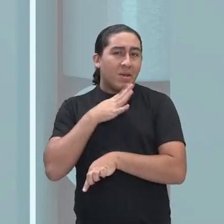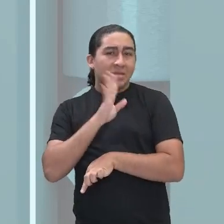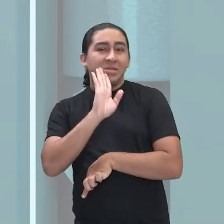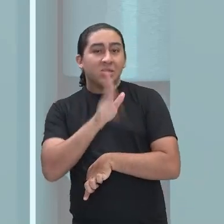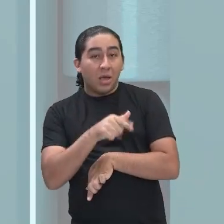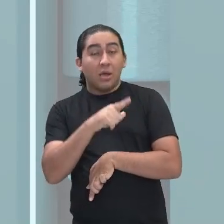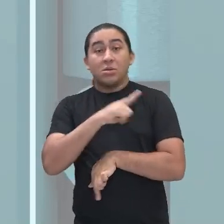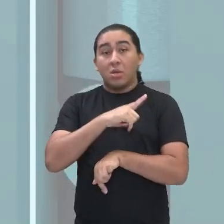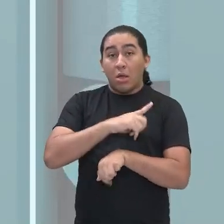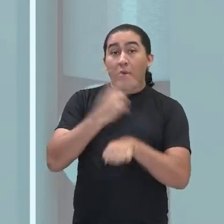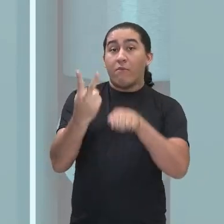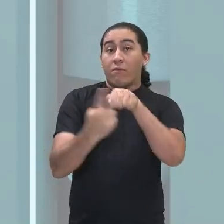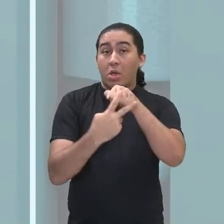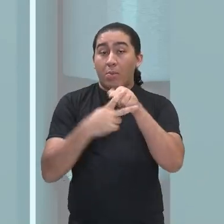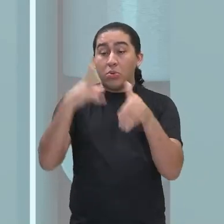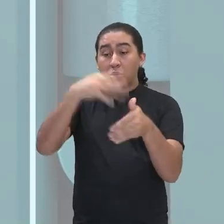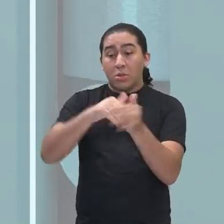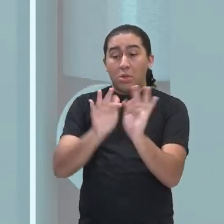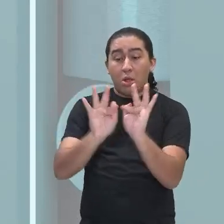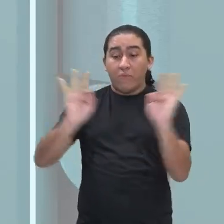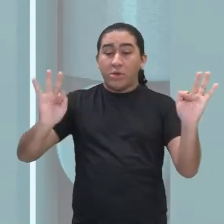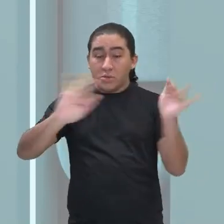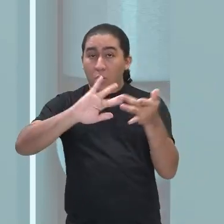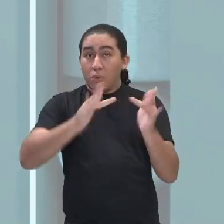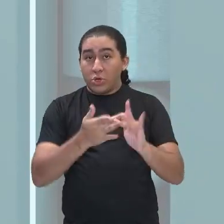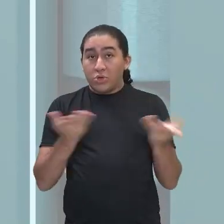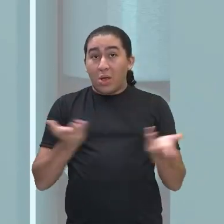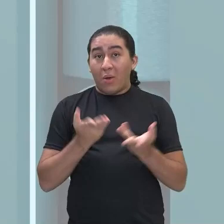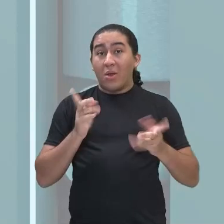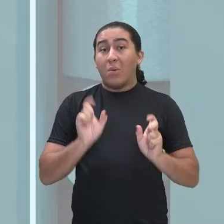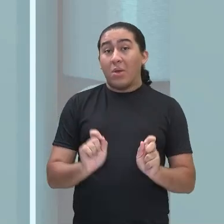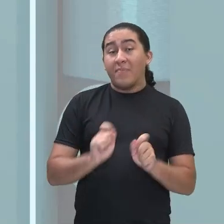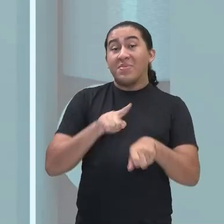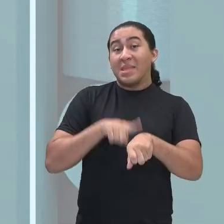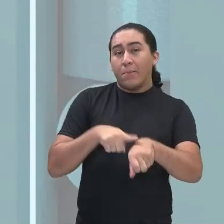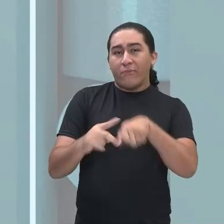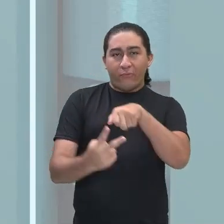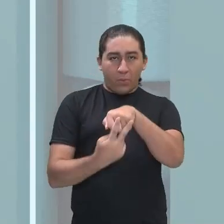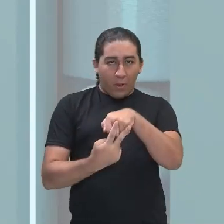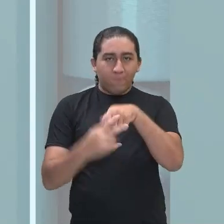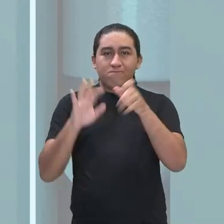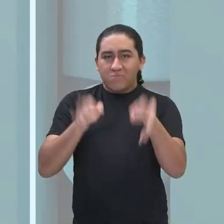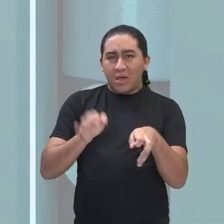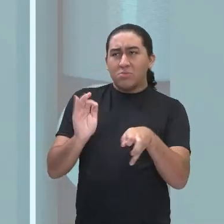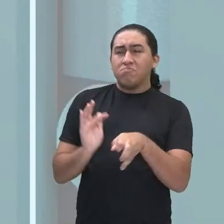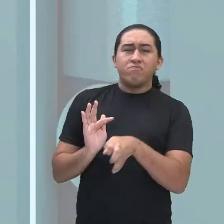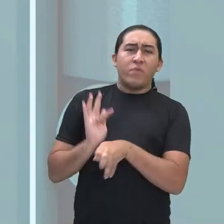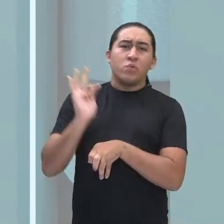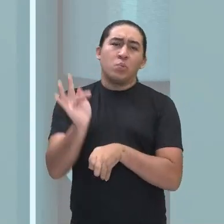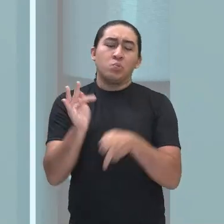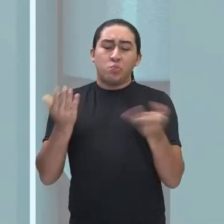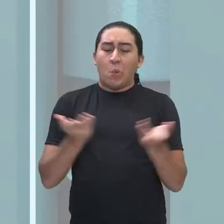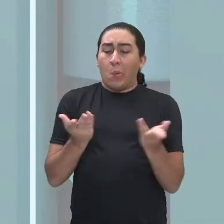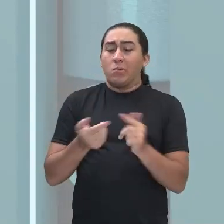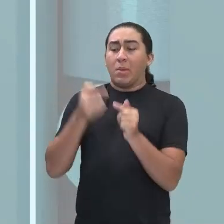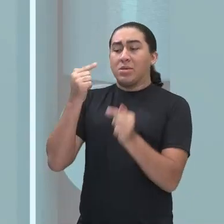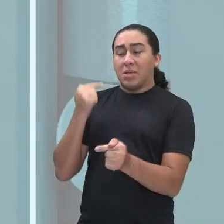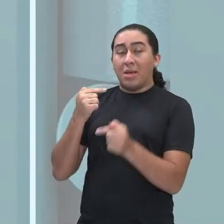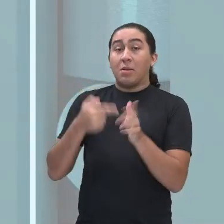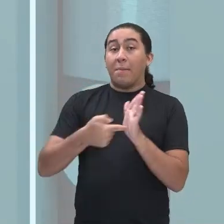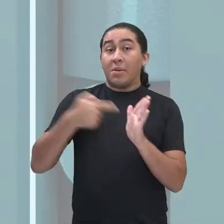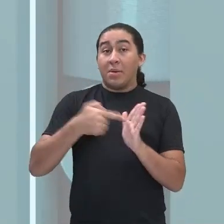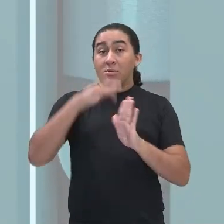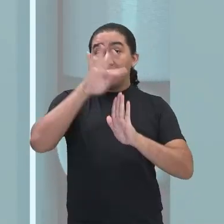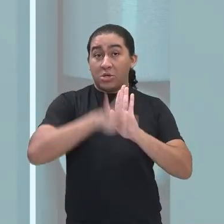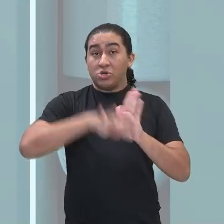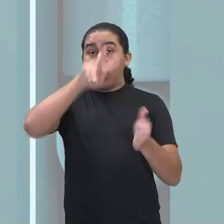modos verbais, nós vamos trabalhar alguns tempos verbais. Primeiro, iremos fazer a leitura de um